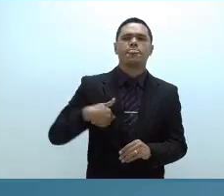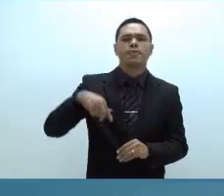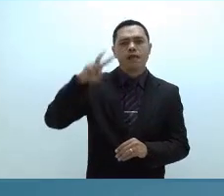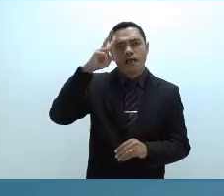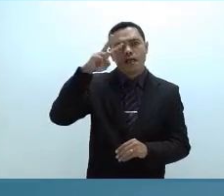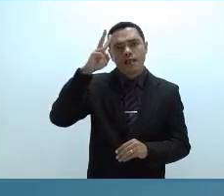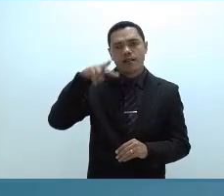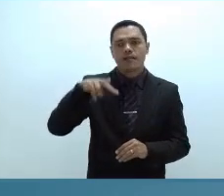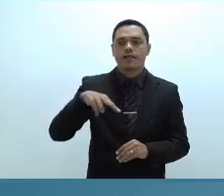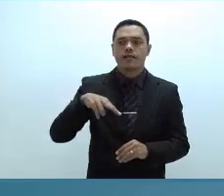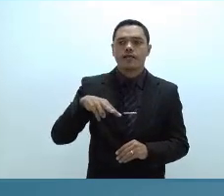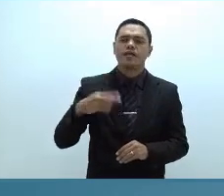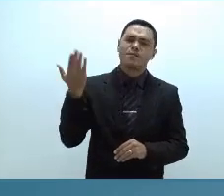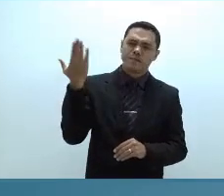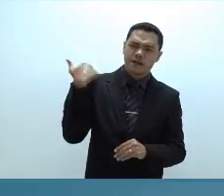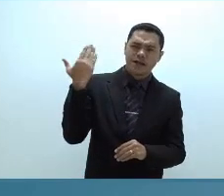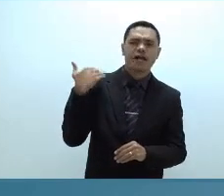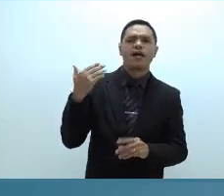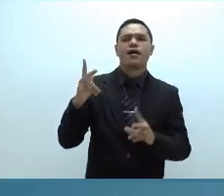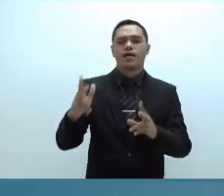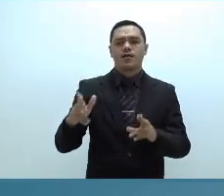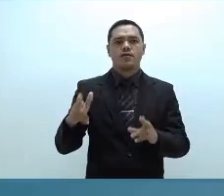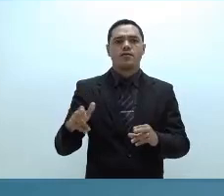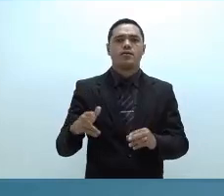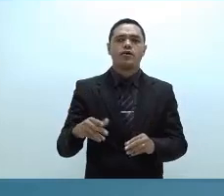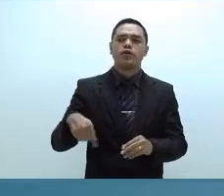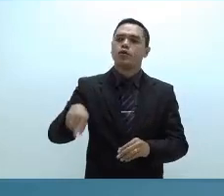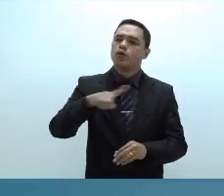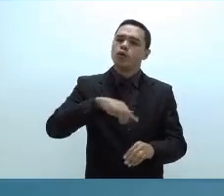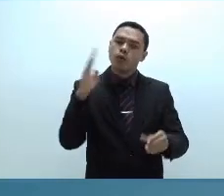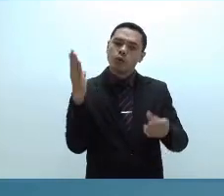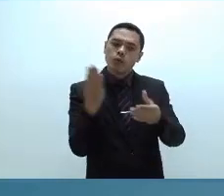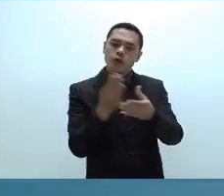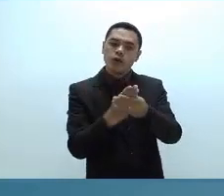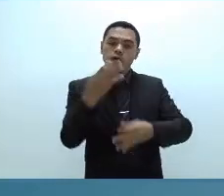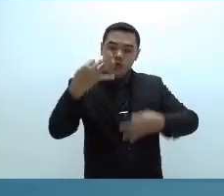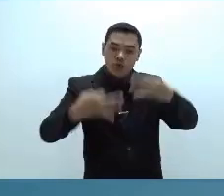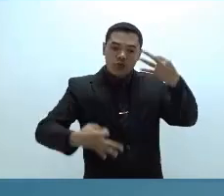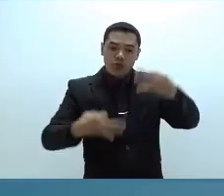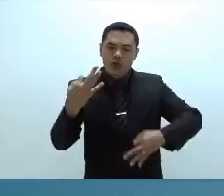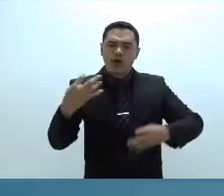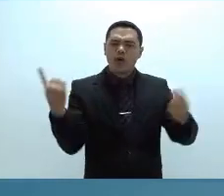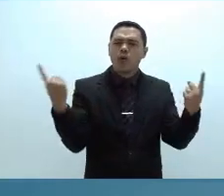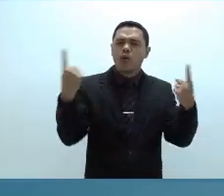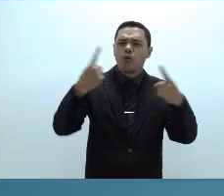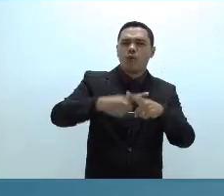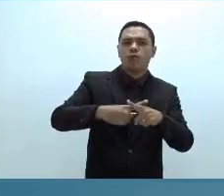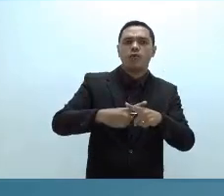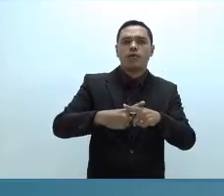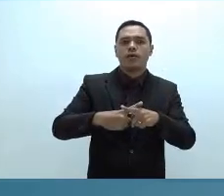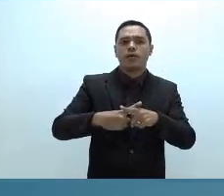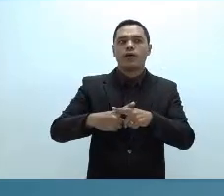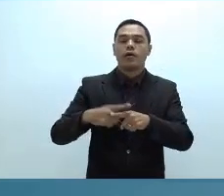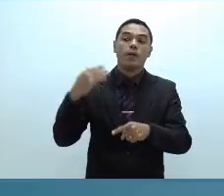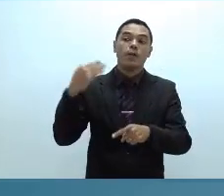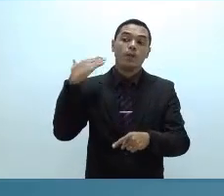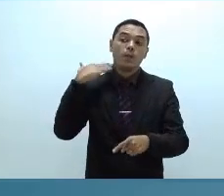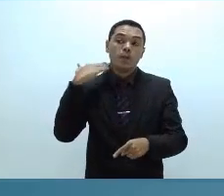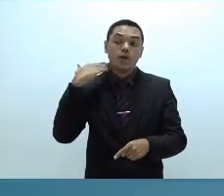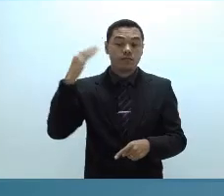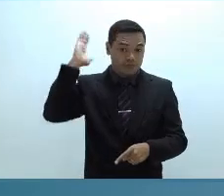nós passamos por uma situação dessas, onde nós julgamos um conflito de competência envolvendo o Banco do Estado do